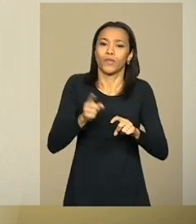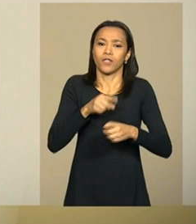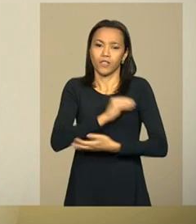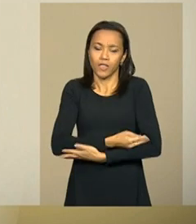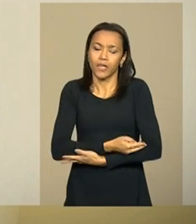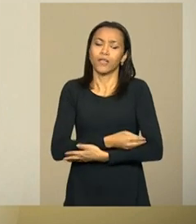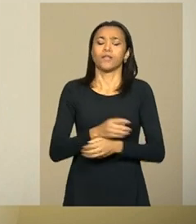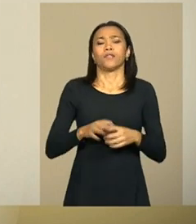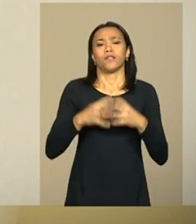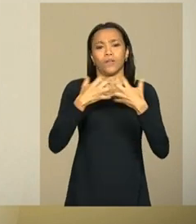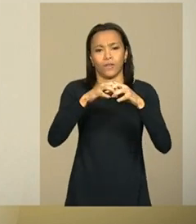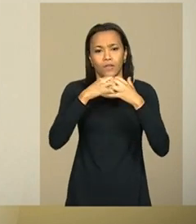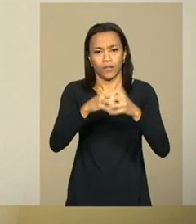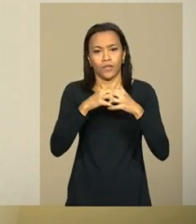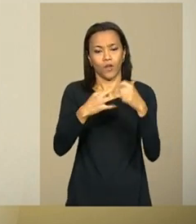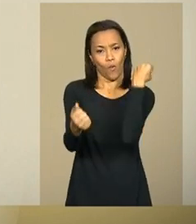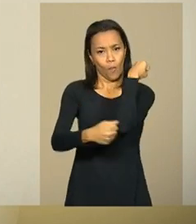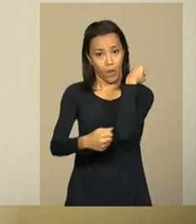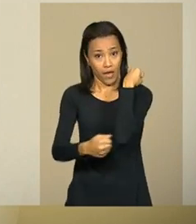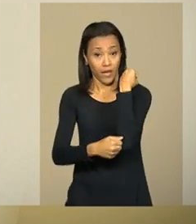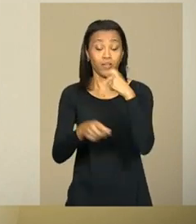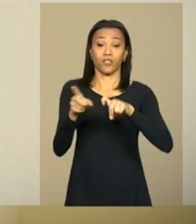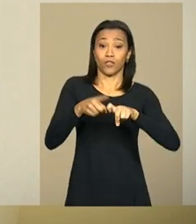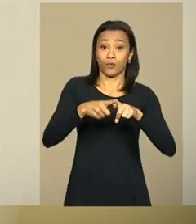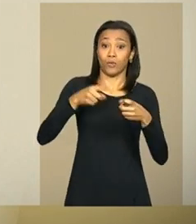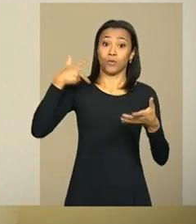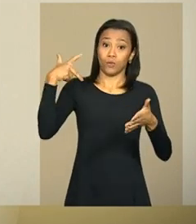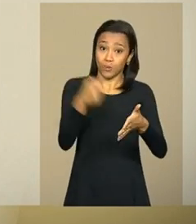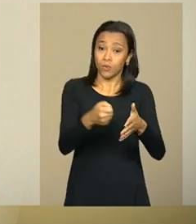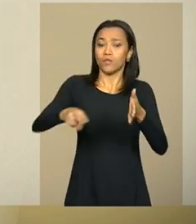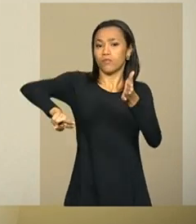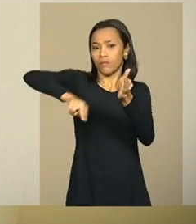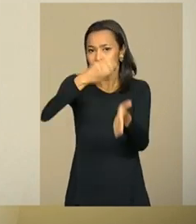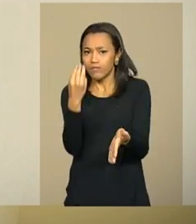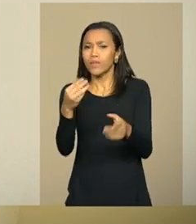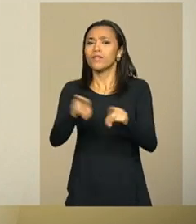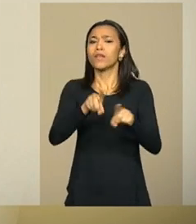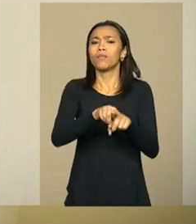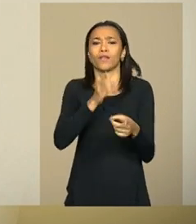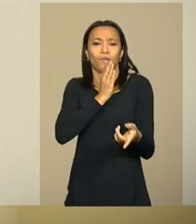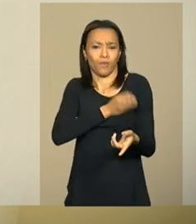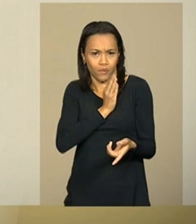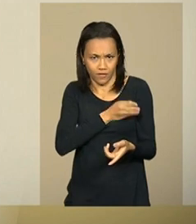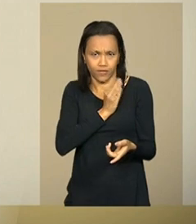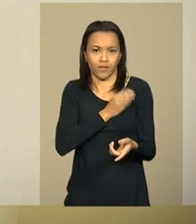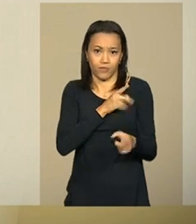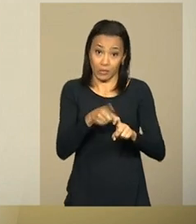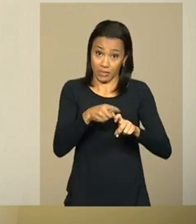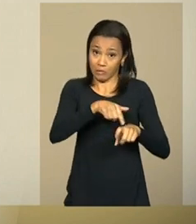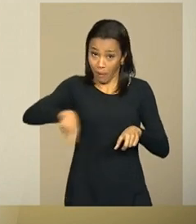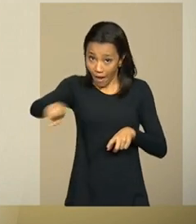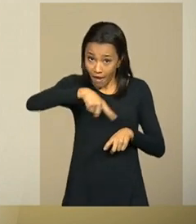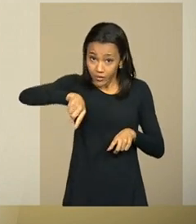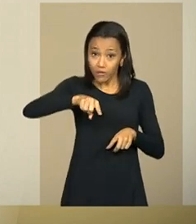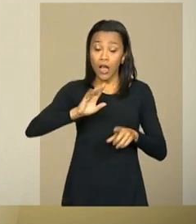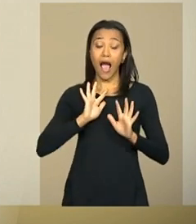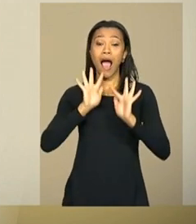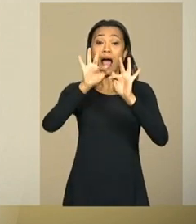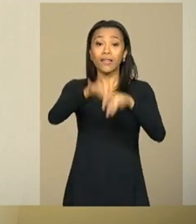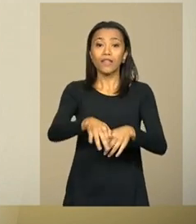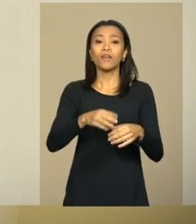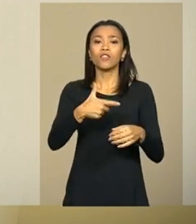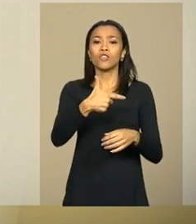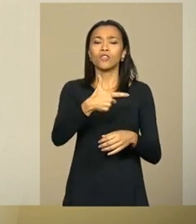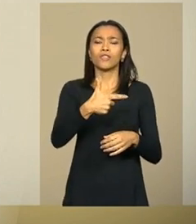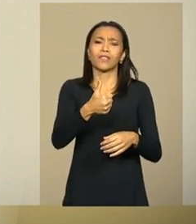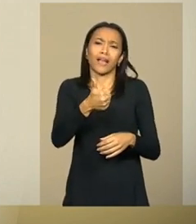neurologistas ortopedistas anestesistas cirurgiões e cardiologistas até o final de 14 serão